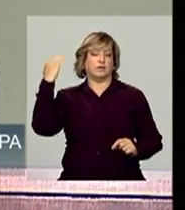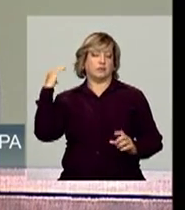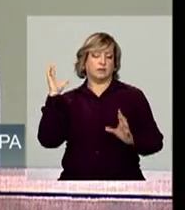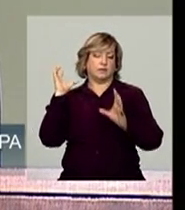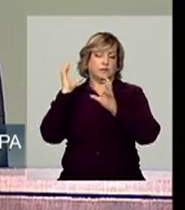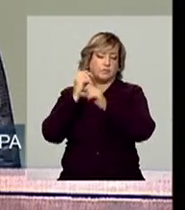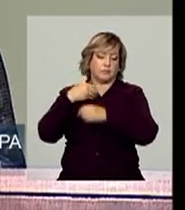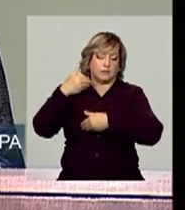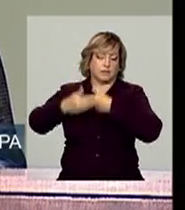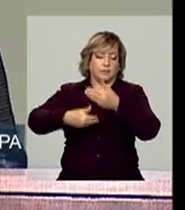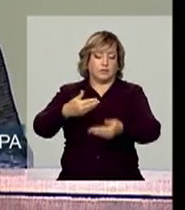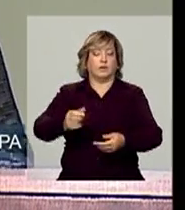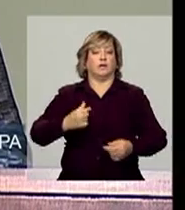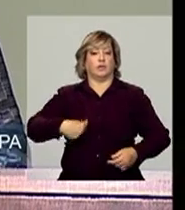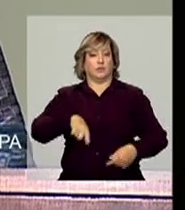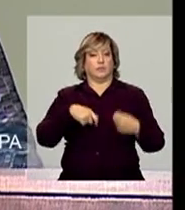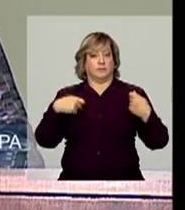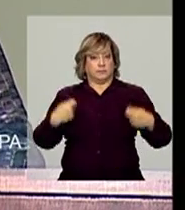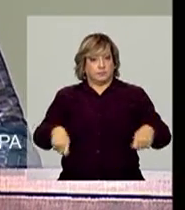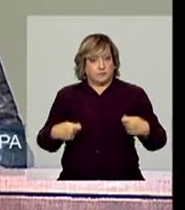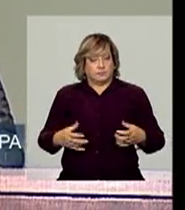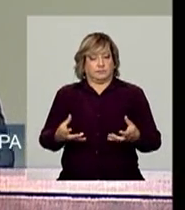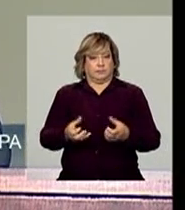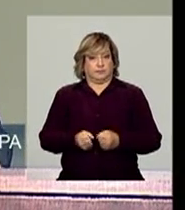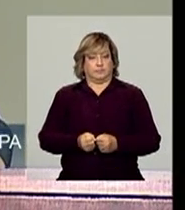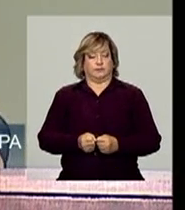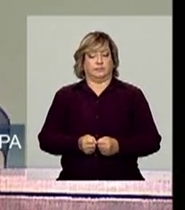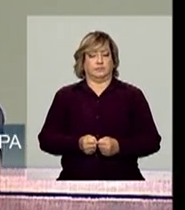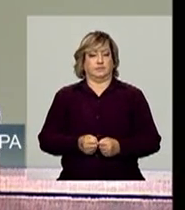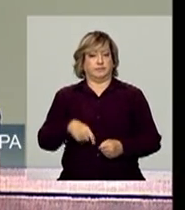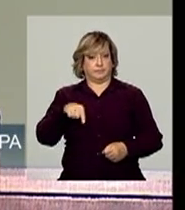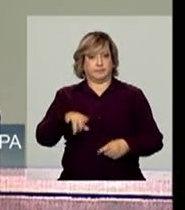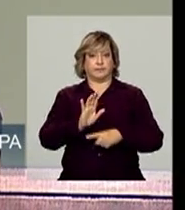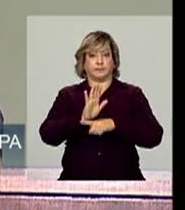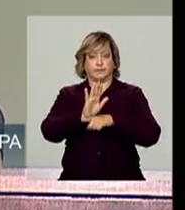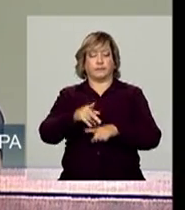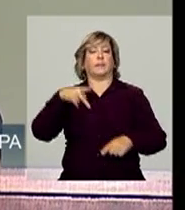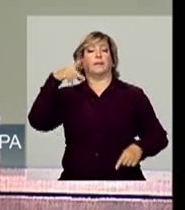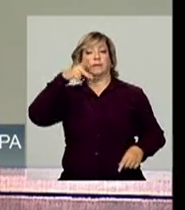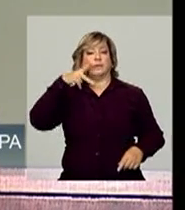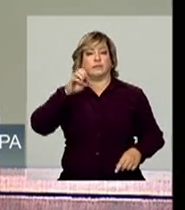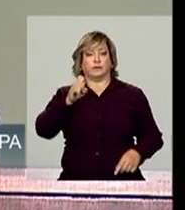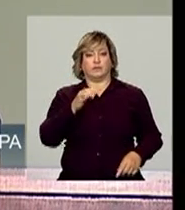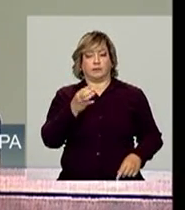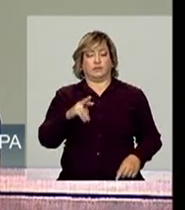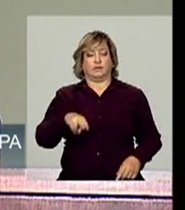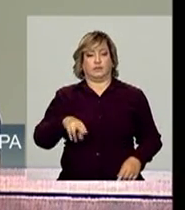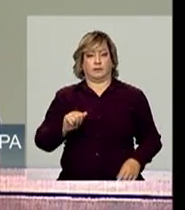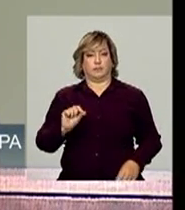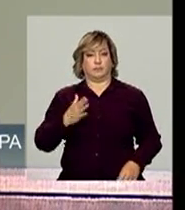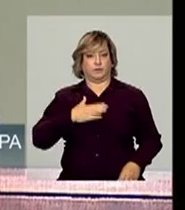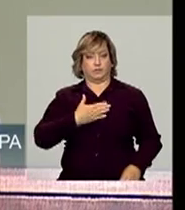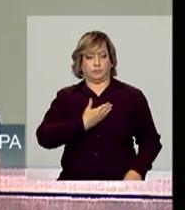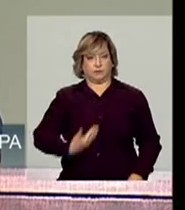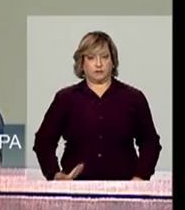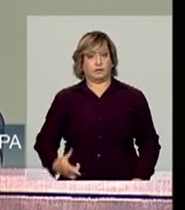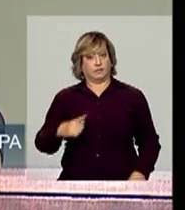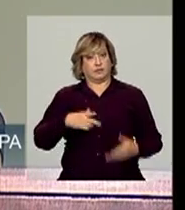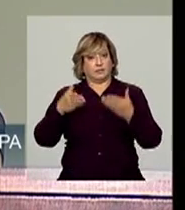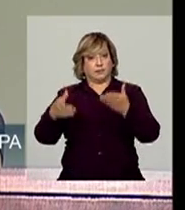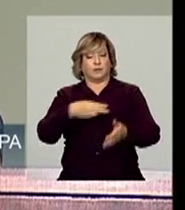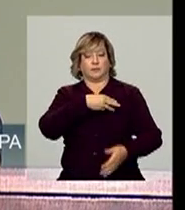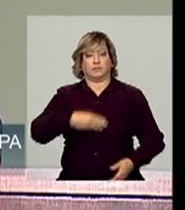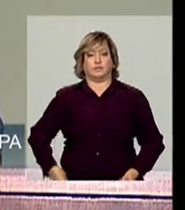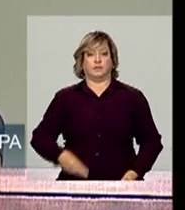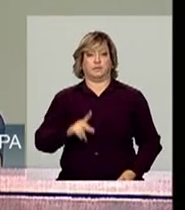reivindicar. Ela alimenta a política externa do meu governo, que tem no ministro